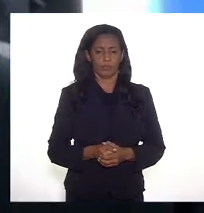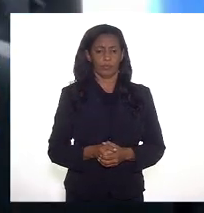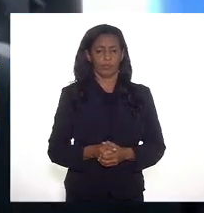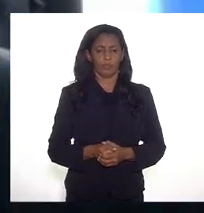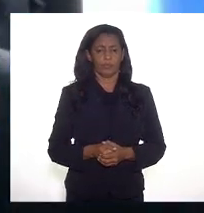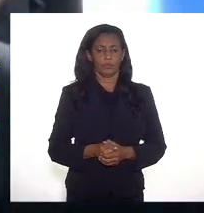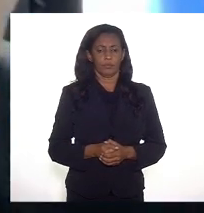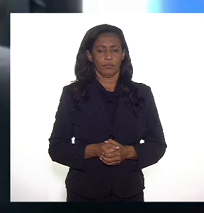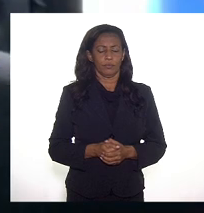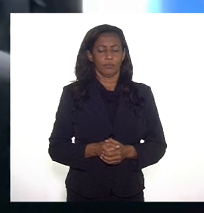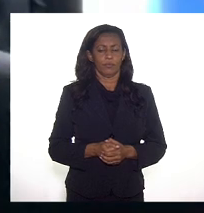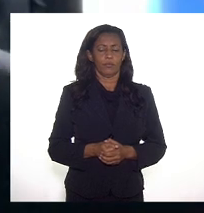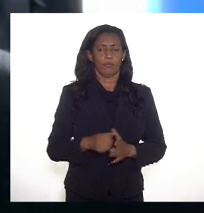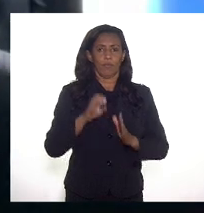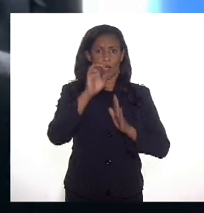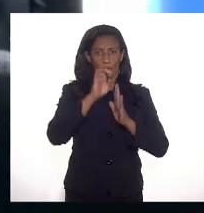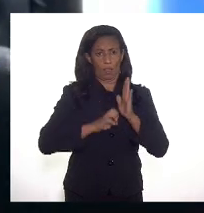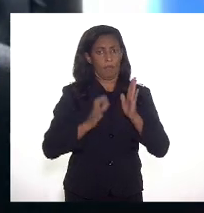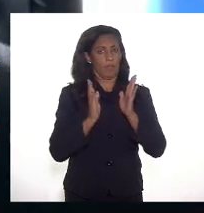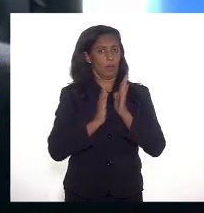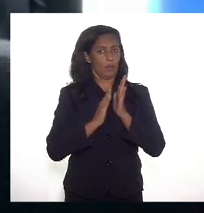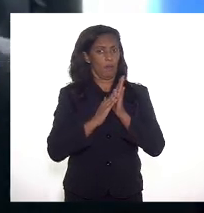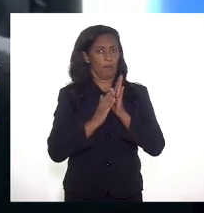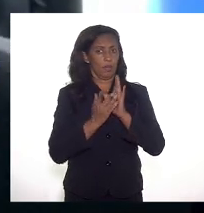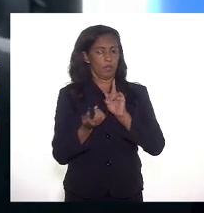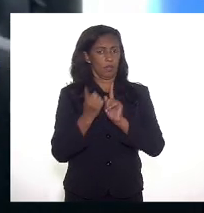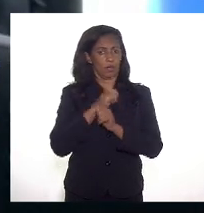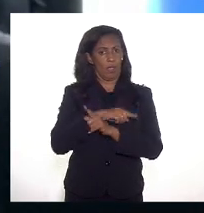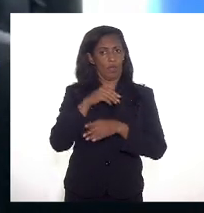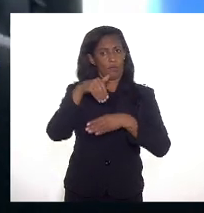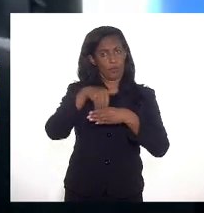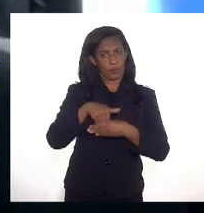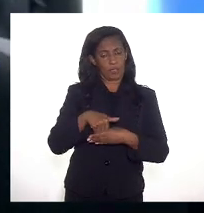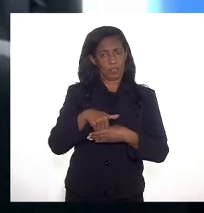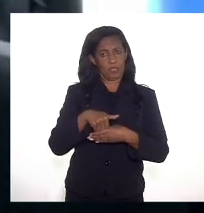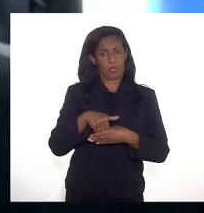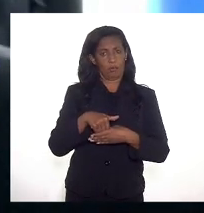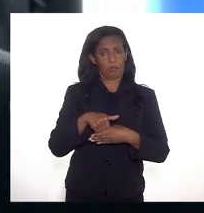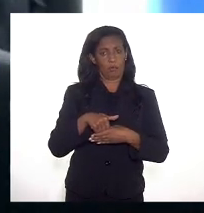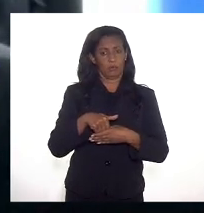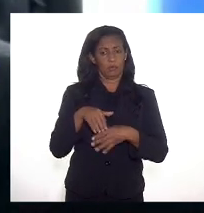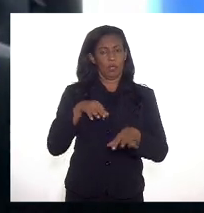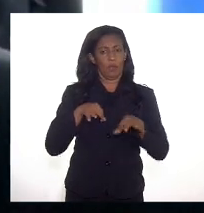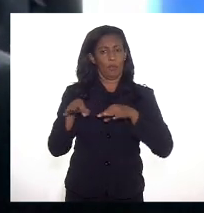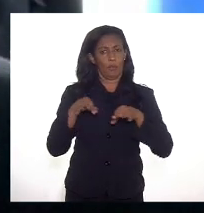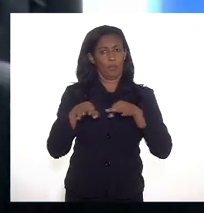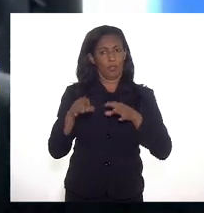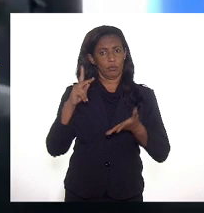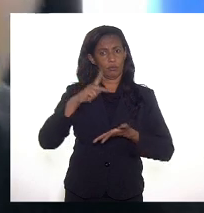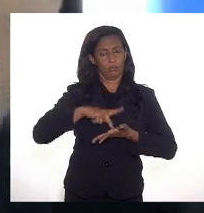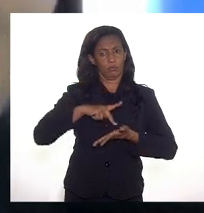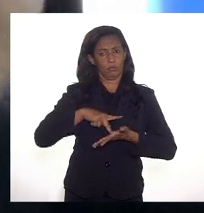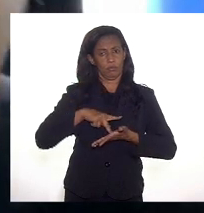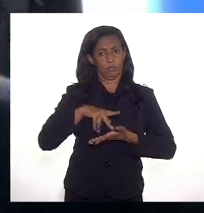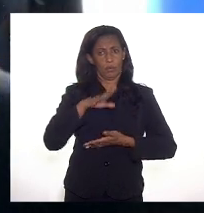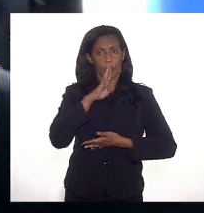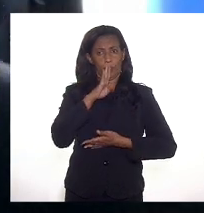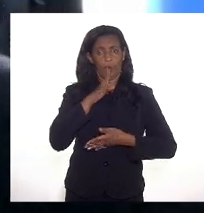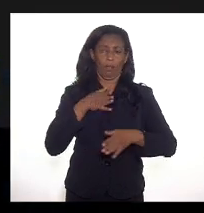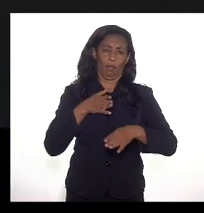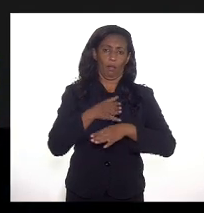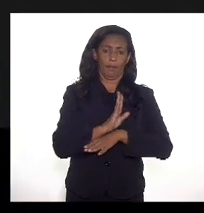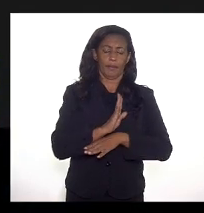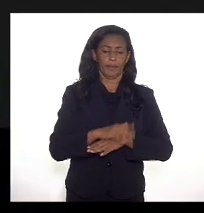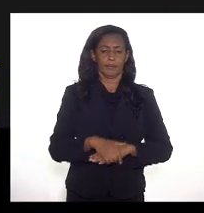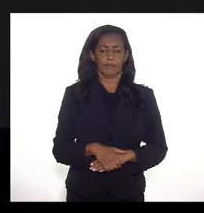parecer contrário. Em votação, projeto original. Senhores que aprovam, permaneçam como estão. Aprovado. Em